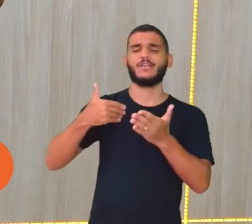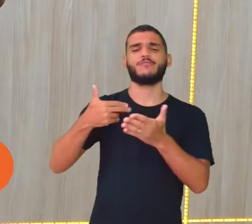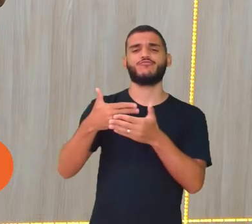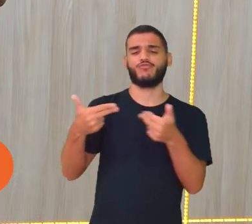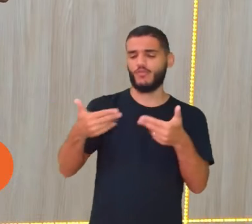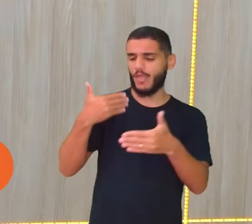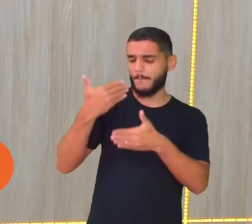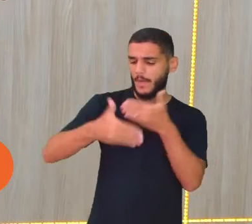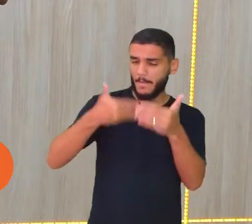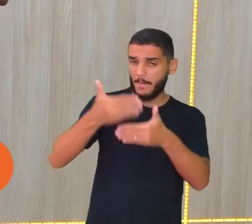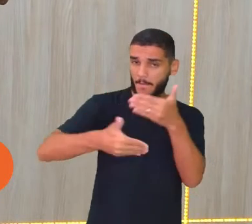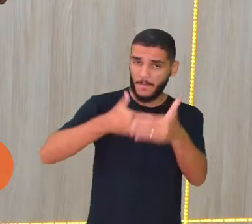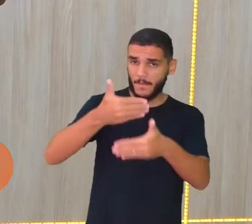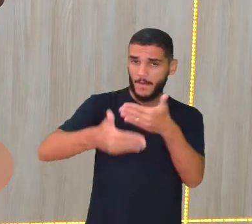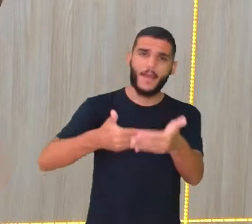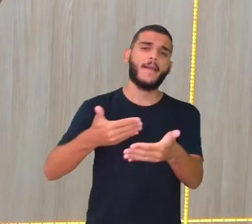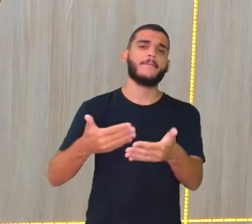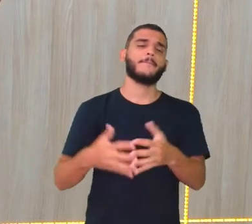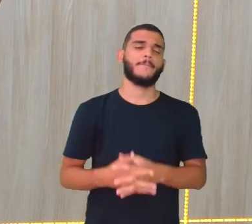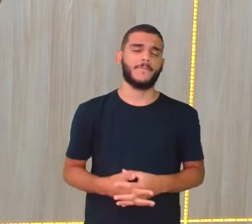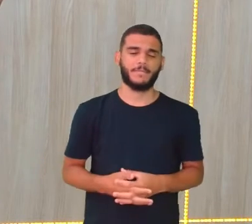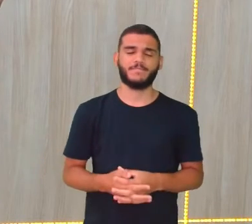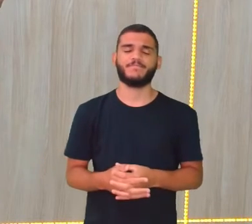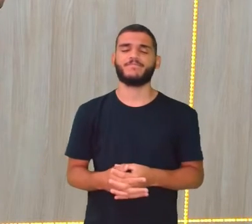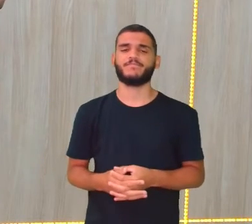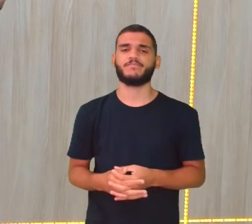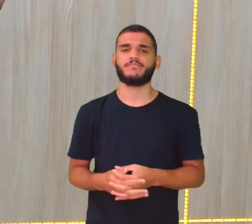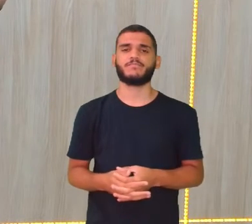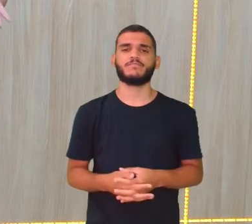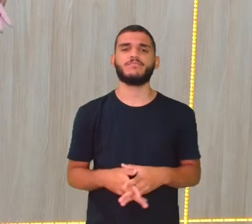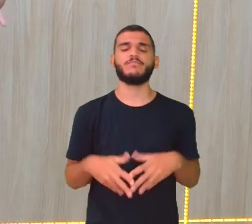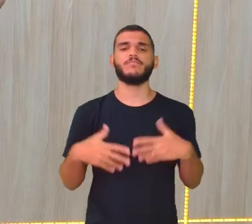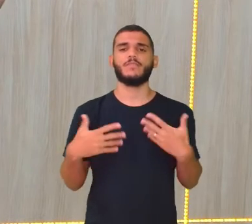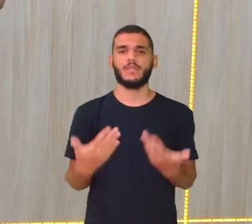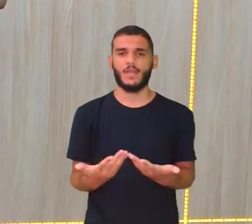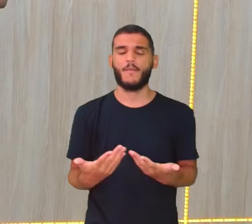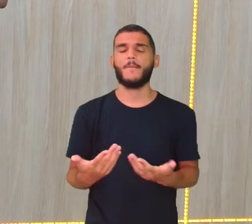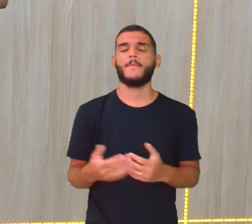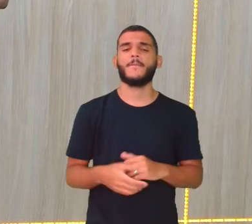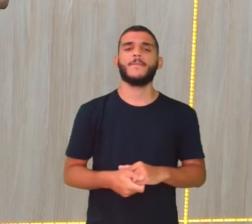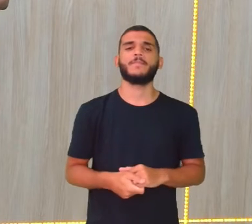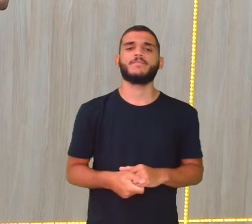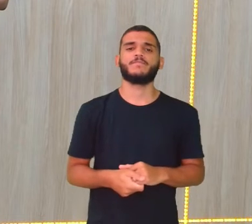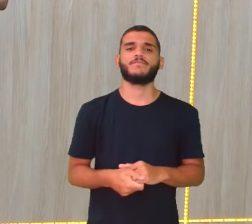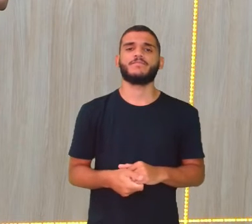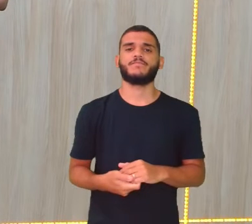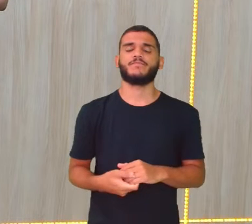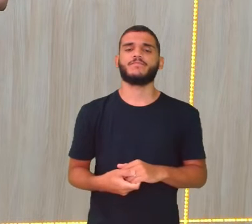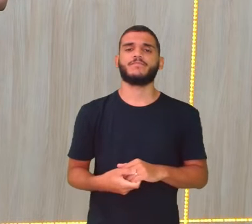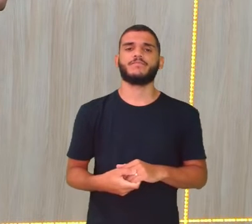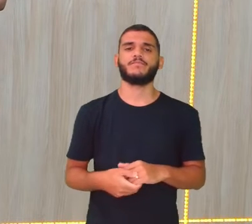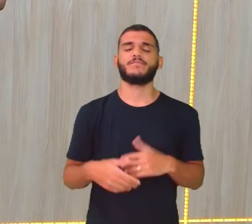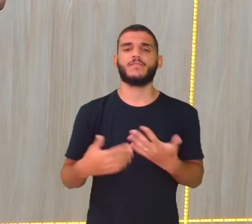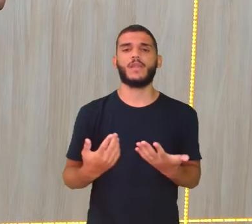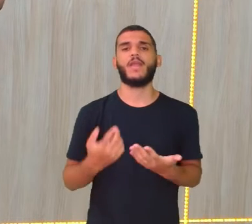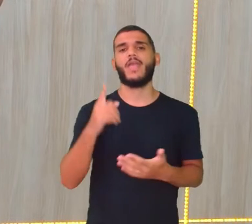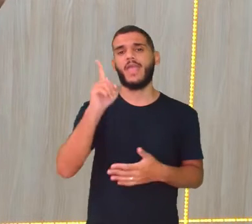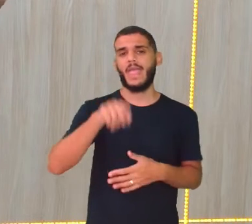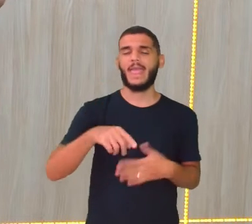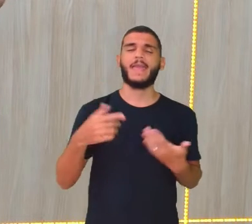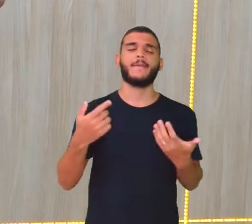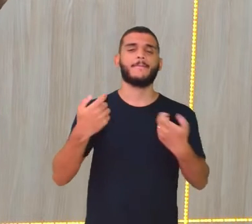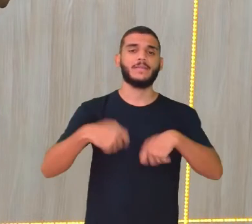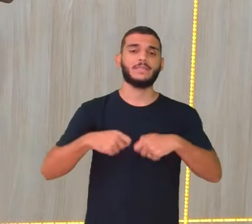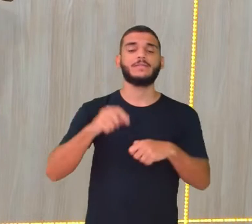A sociedade, ela evolui com o tempo, né? E que assim seja, mas é necessário